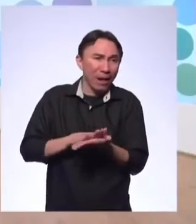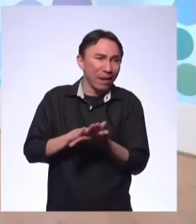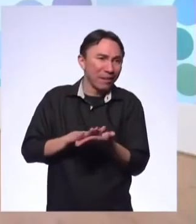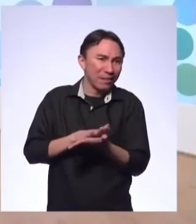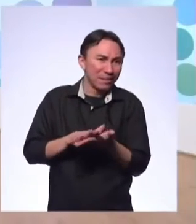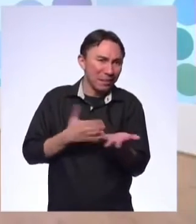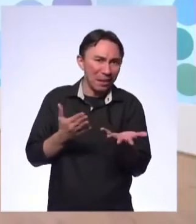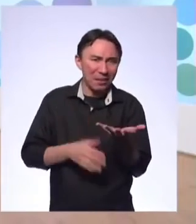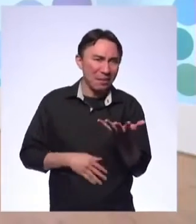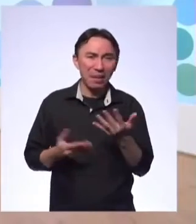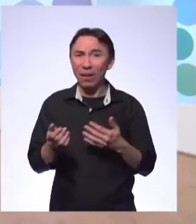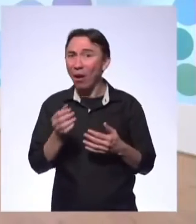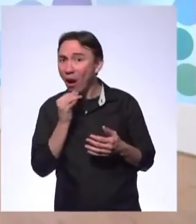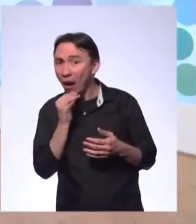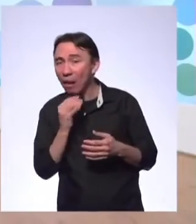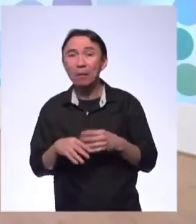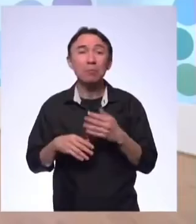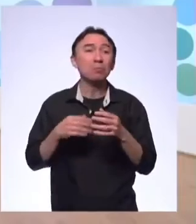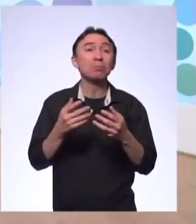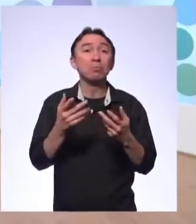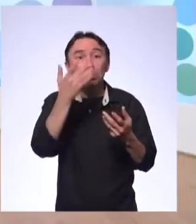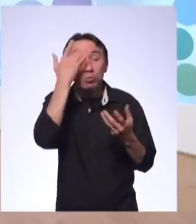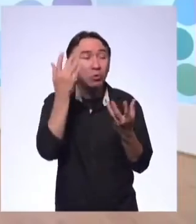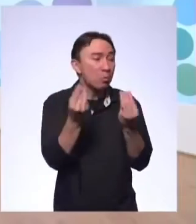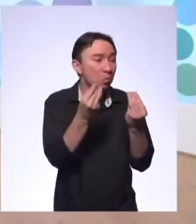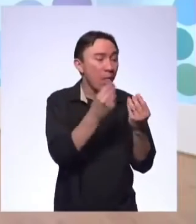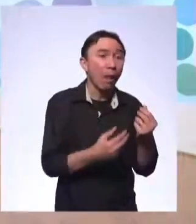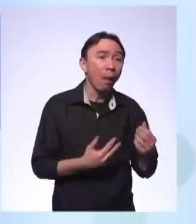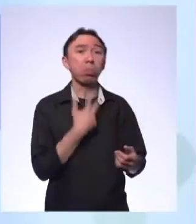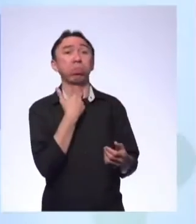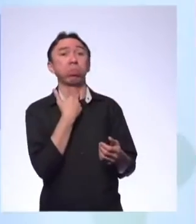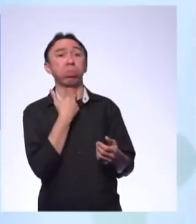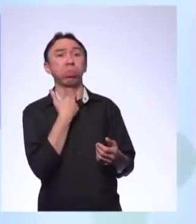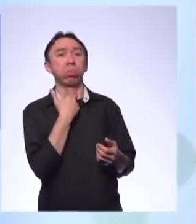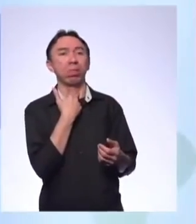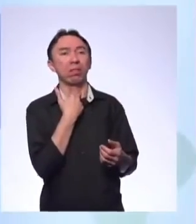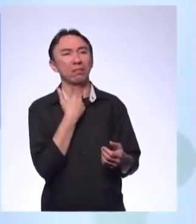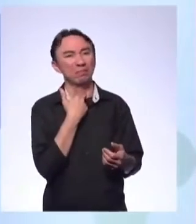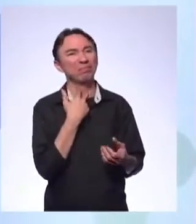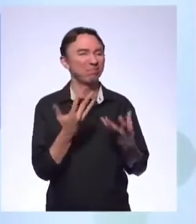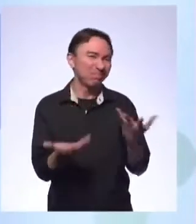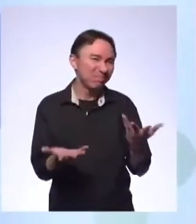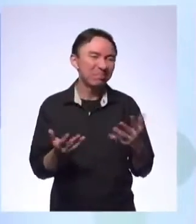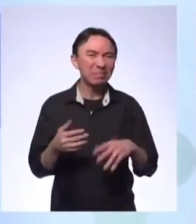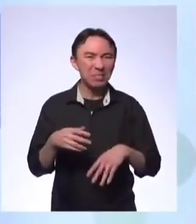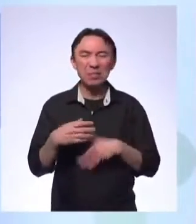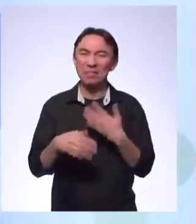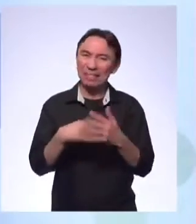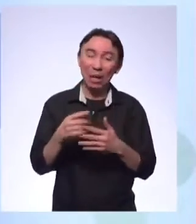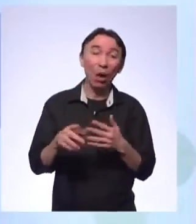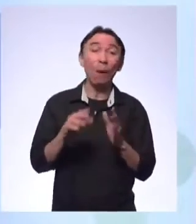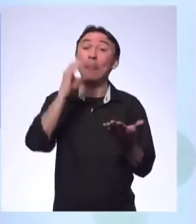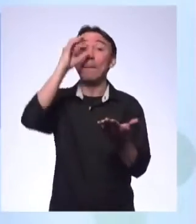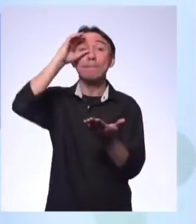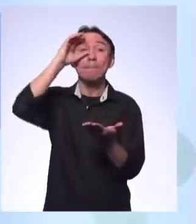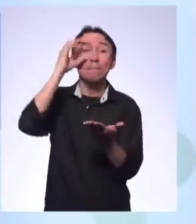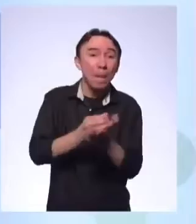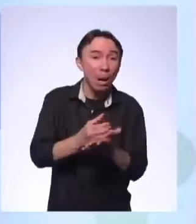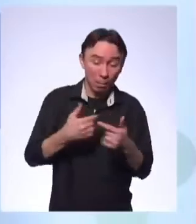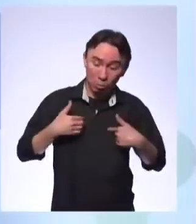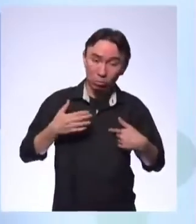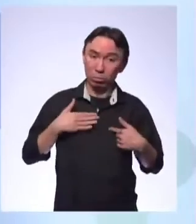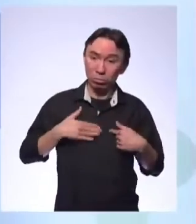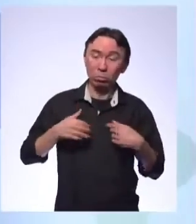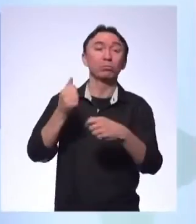Cala a boca de muita gente ó por causa disso acontece isso que Cala a boca de bastante gente quando a gente vai defender Nossa tese com causa